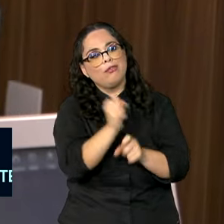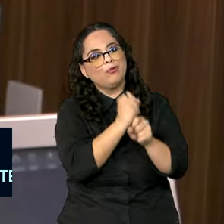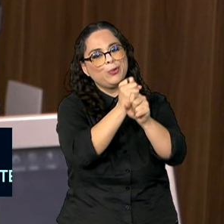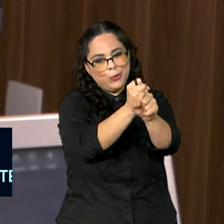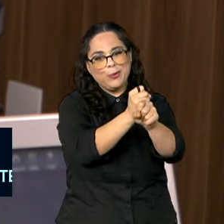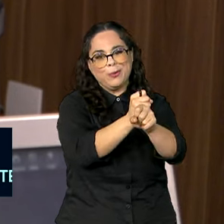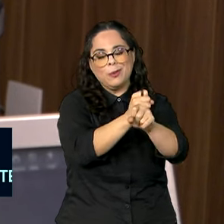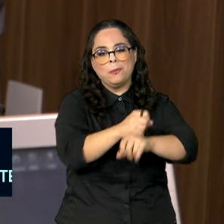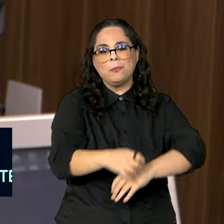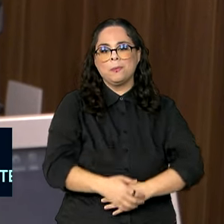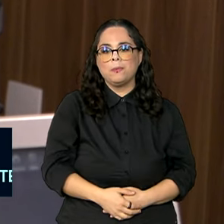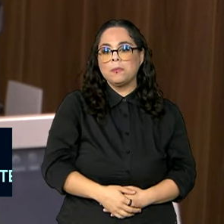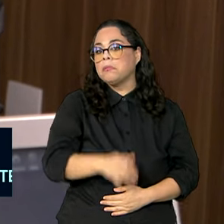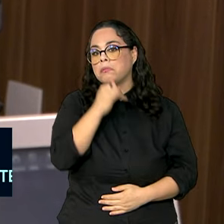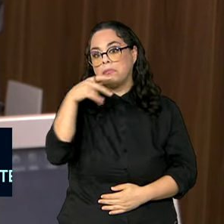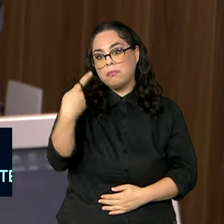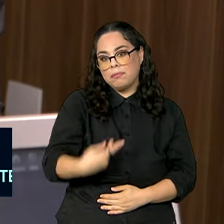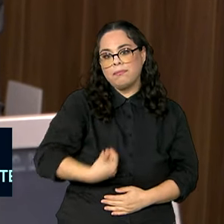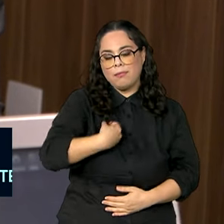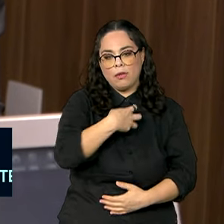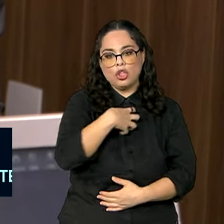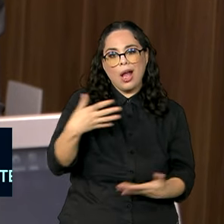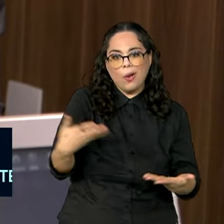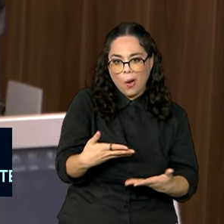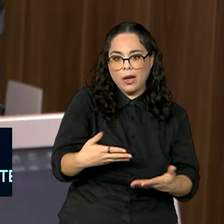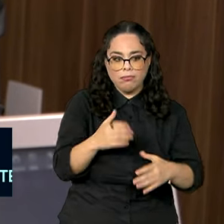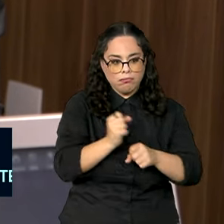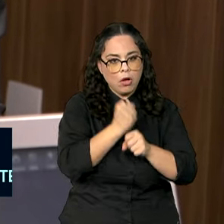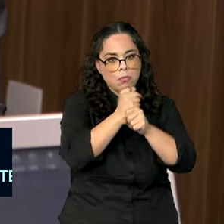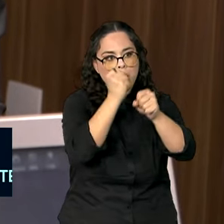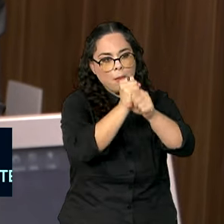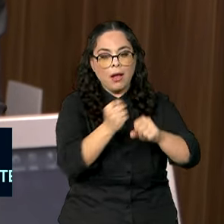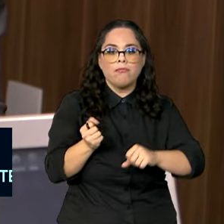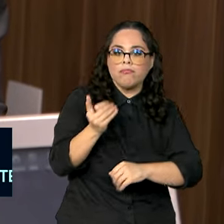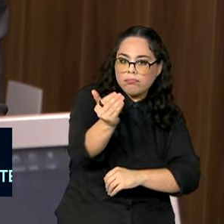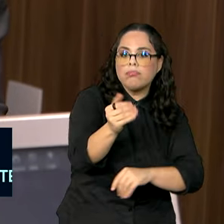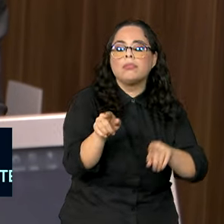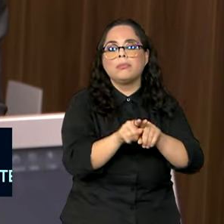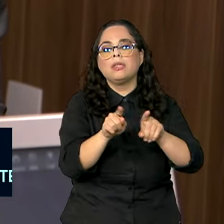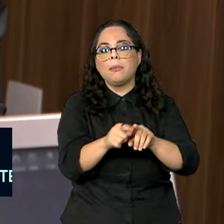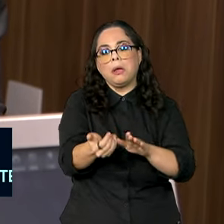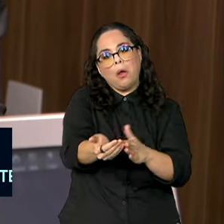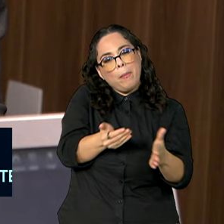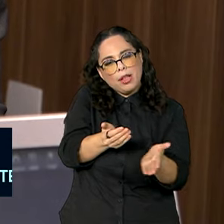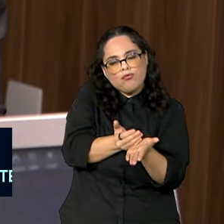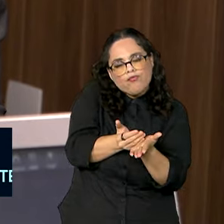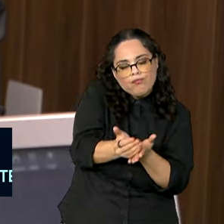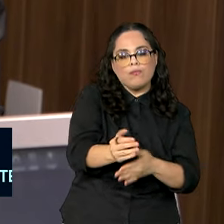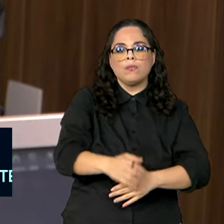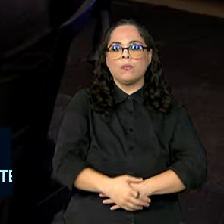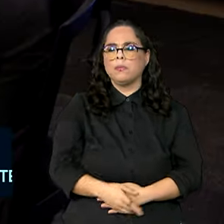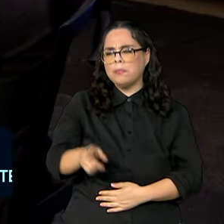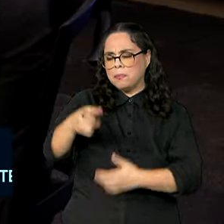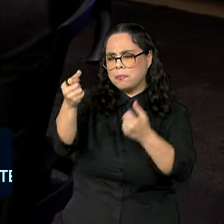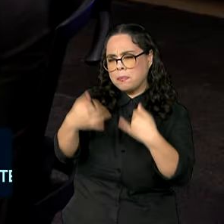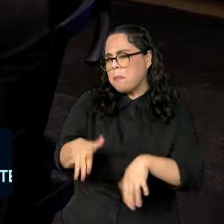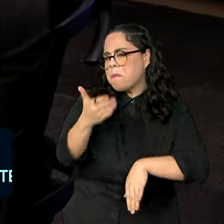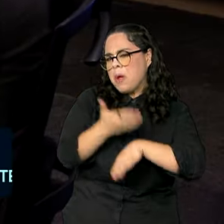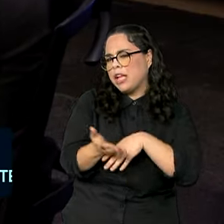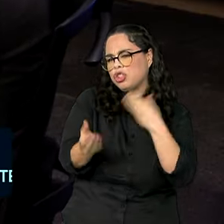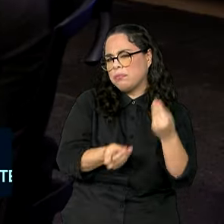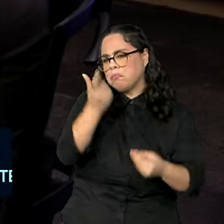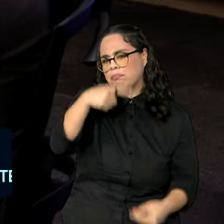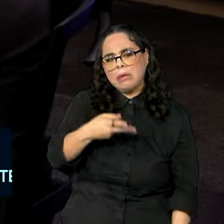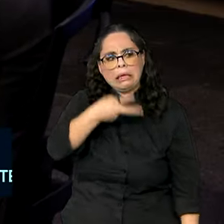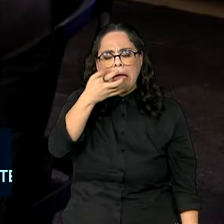construção, hoje, na situação atual, em fase de construção avançada, um pouco mais inicial também. O senhor pode explicar na prática, para quem